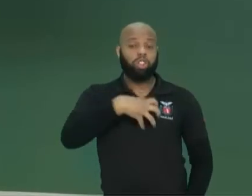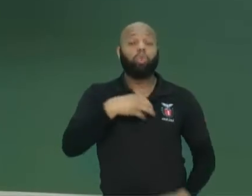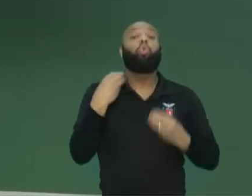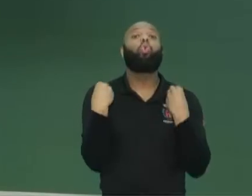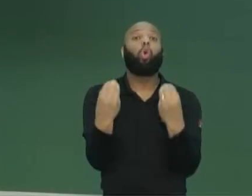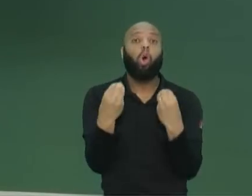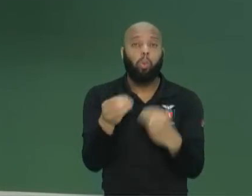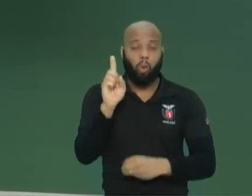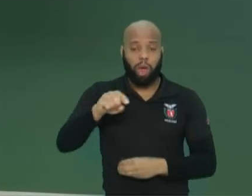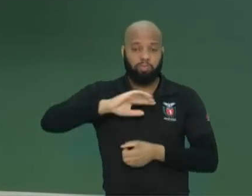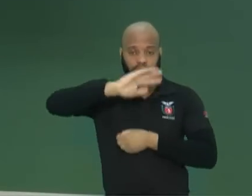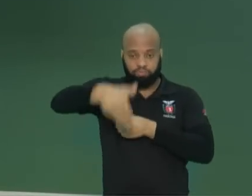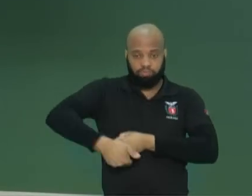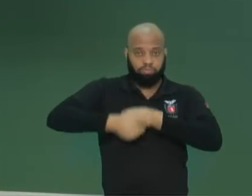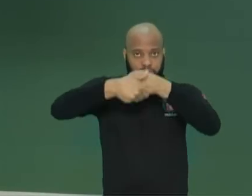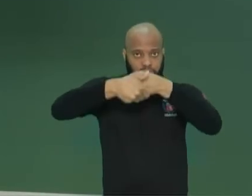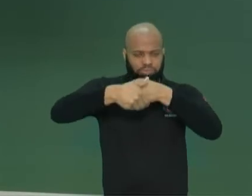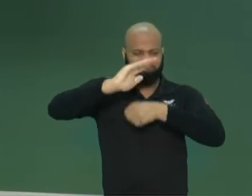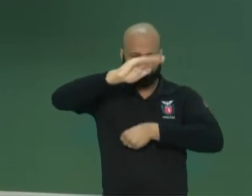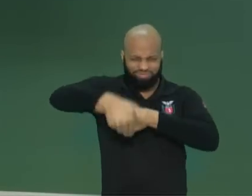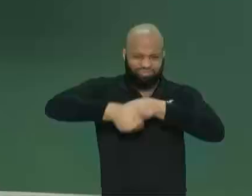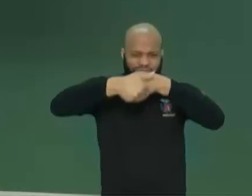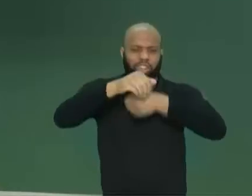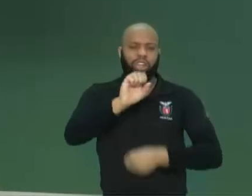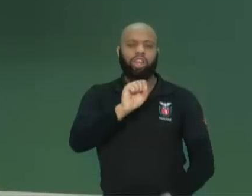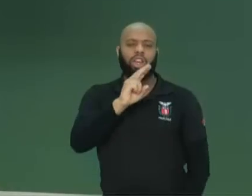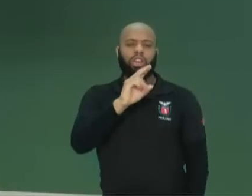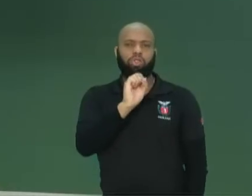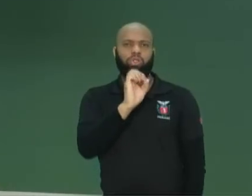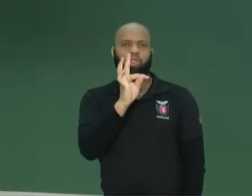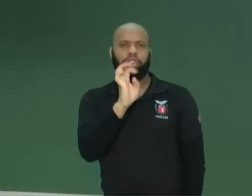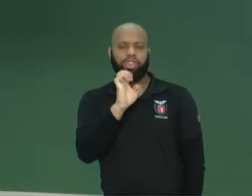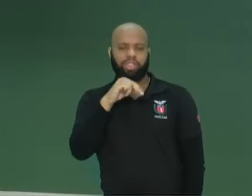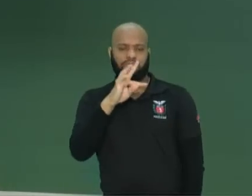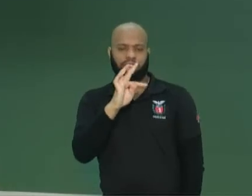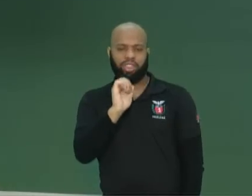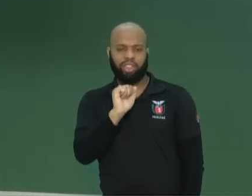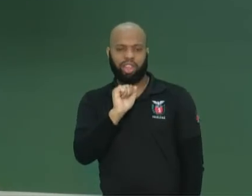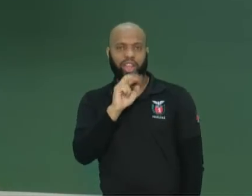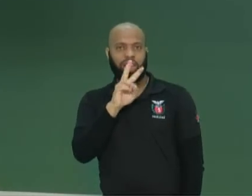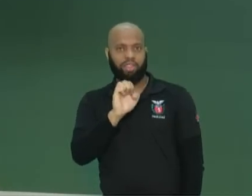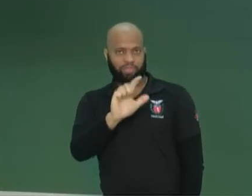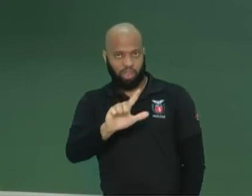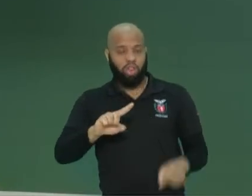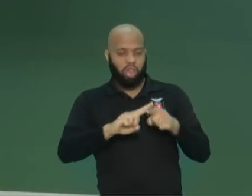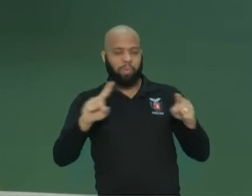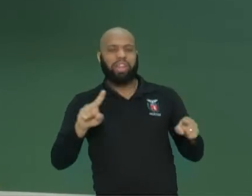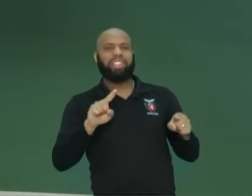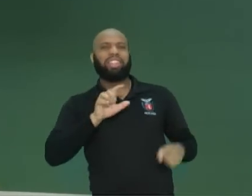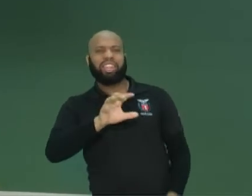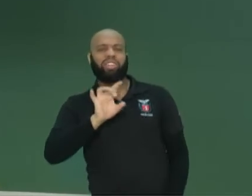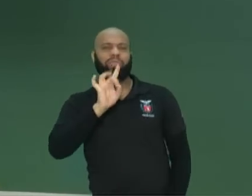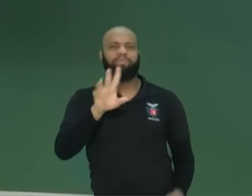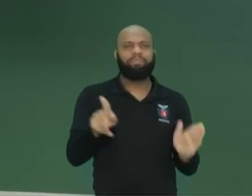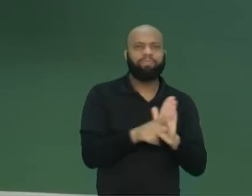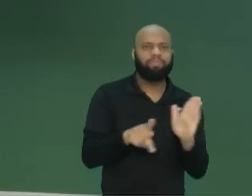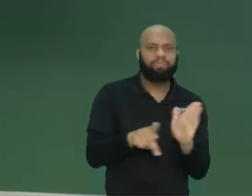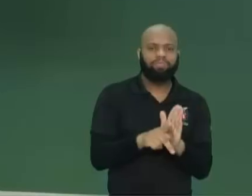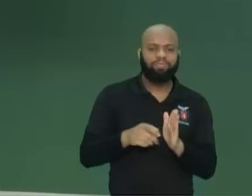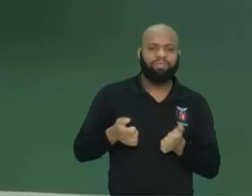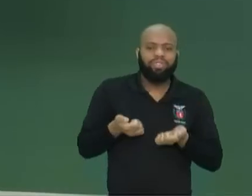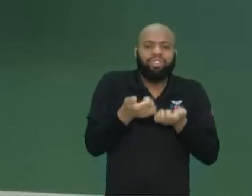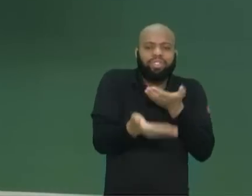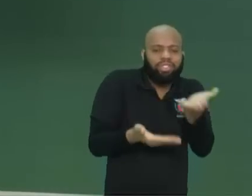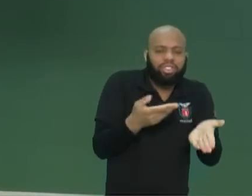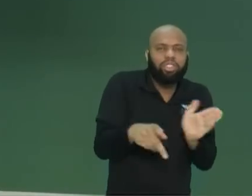né? No entanto, esse exemplo das comunidades tradicionais não seja suficiente ali para atender as demandas